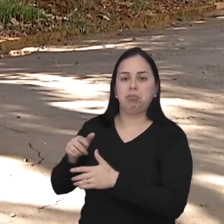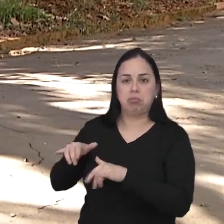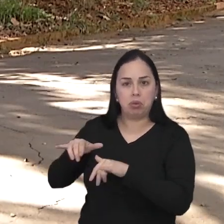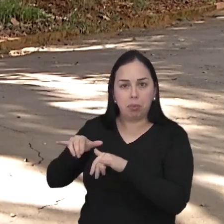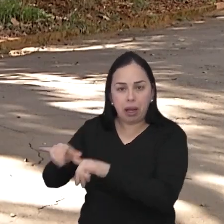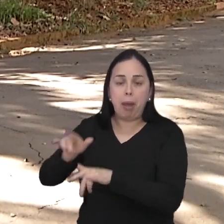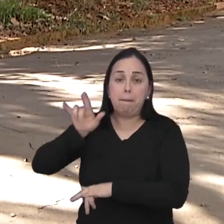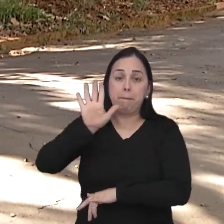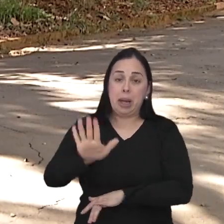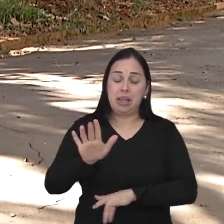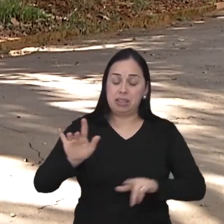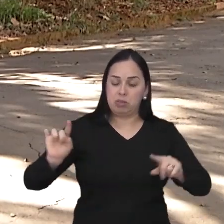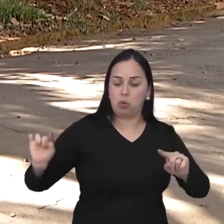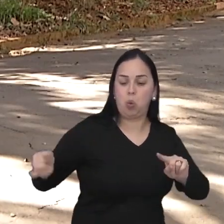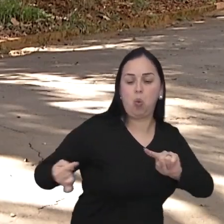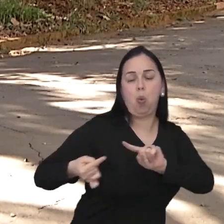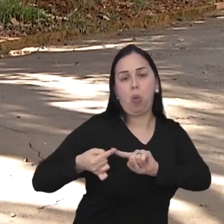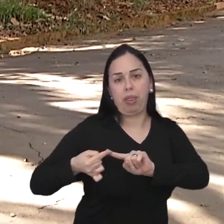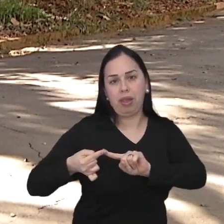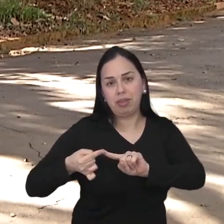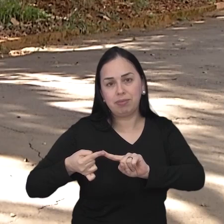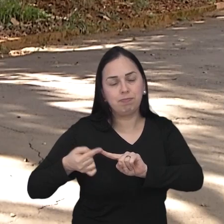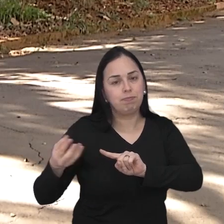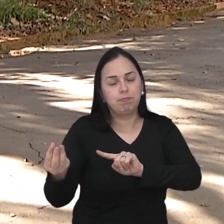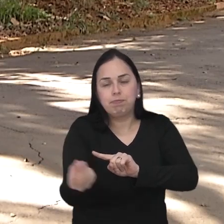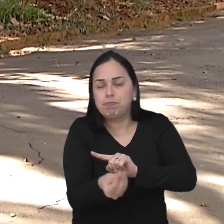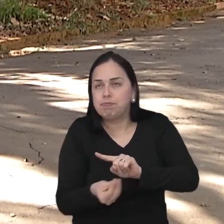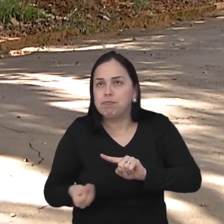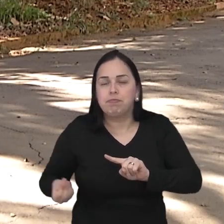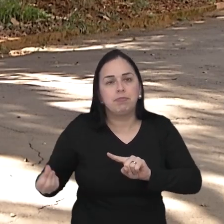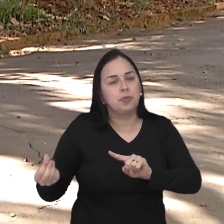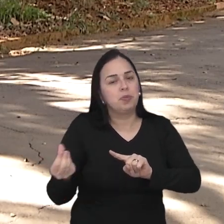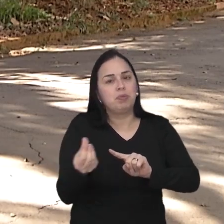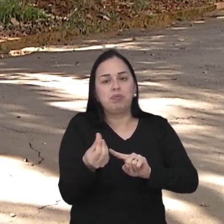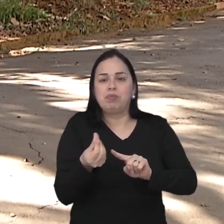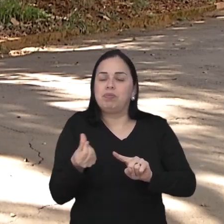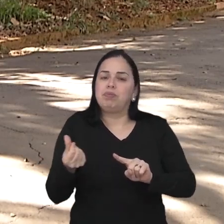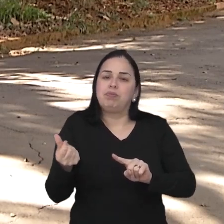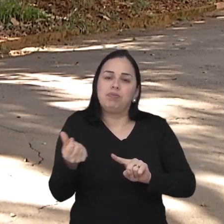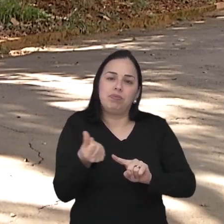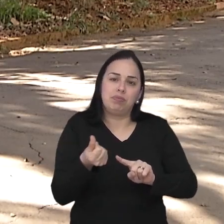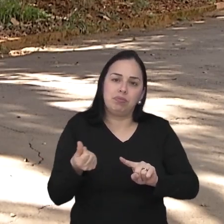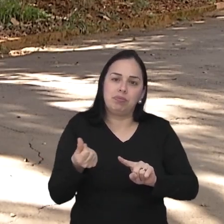que não pudesse vir com alguma